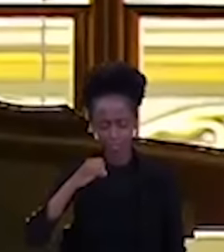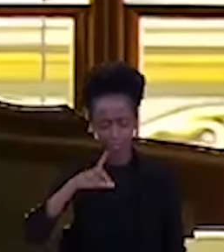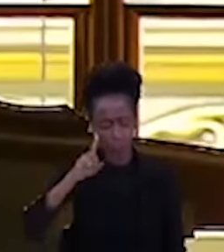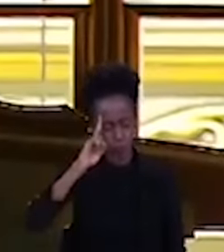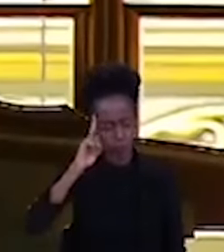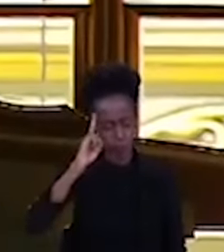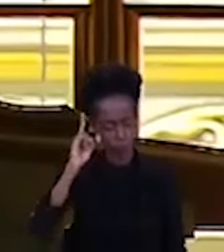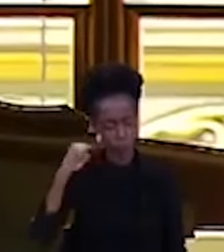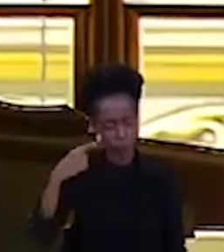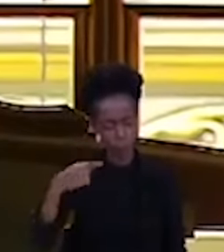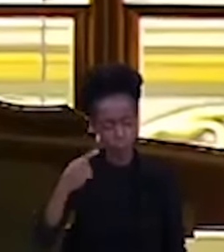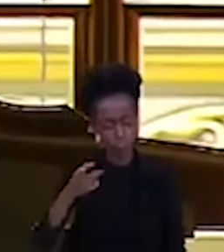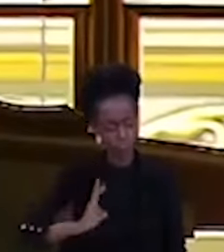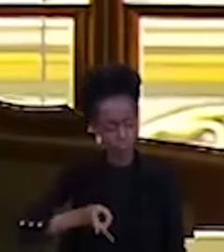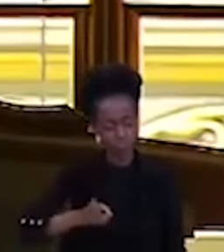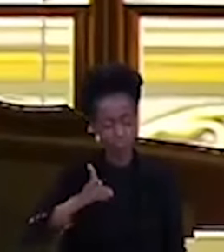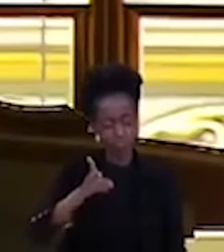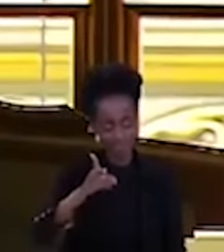Todos os dias, para sempre.